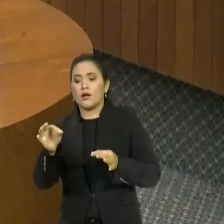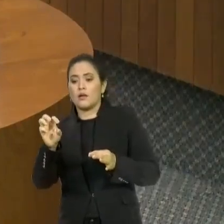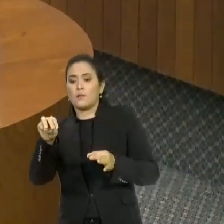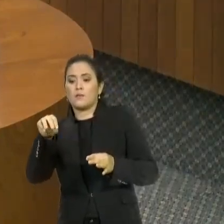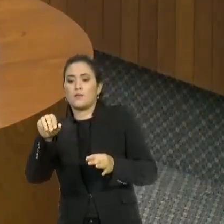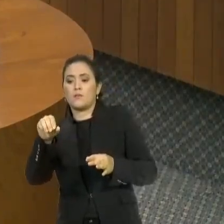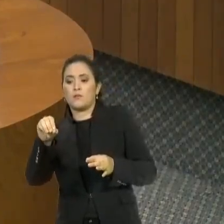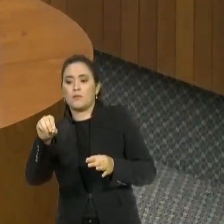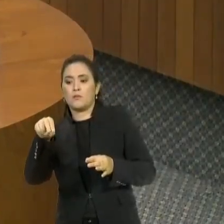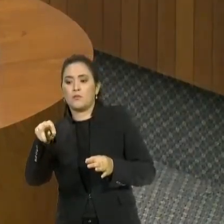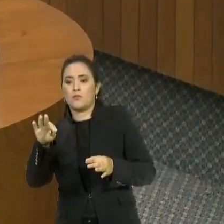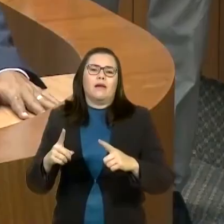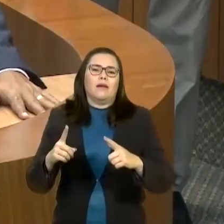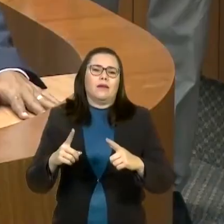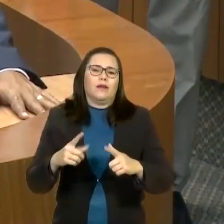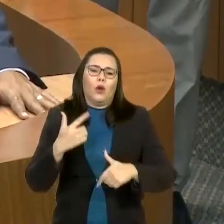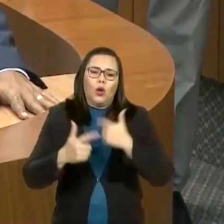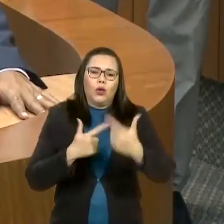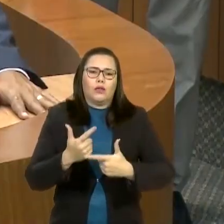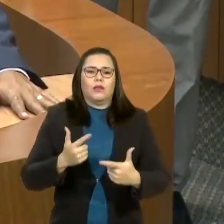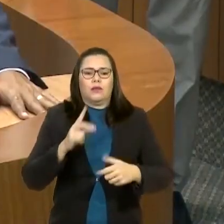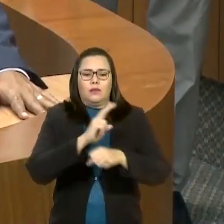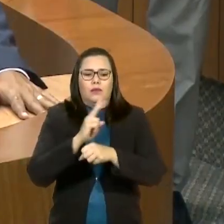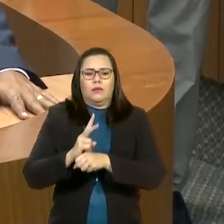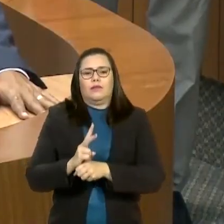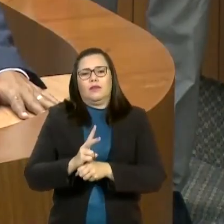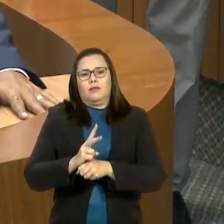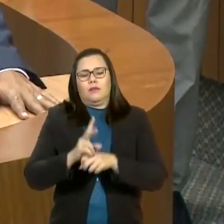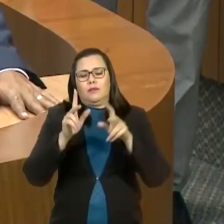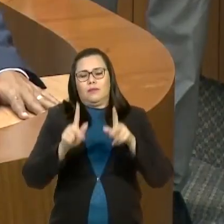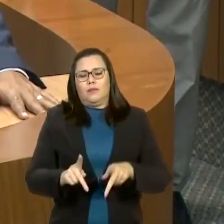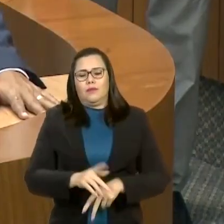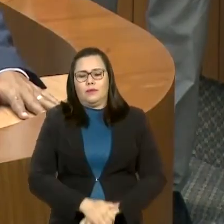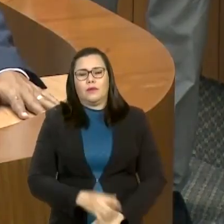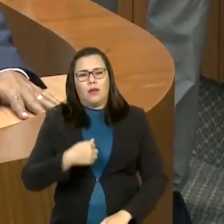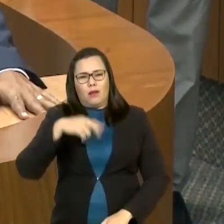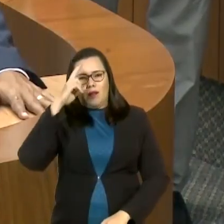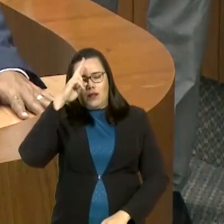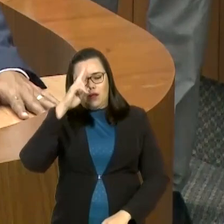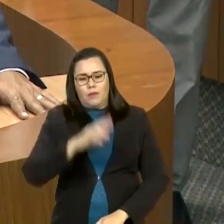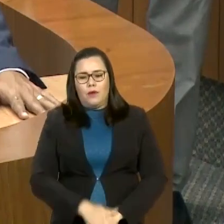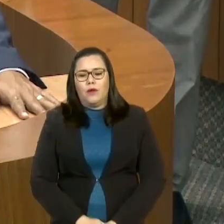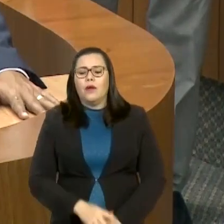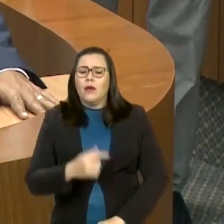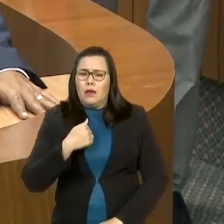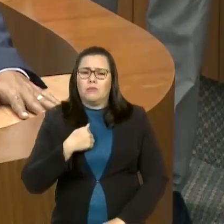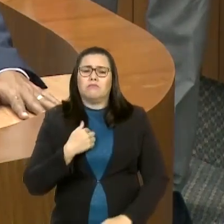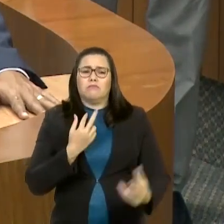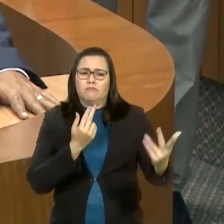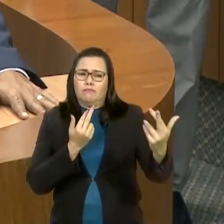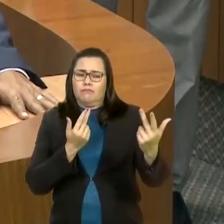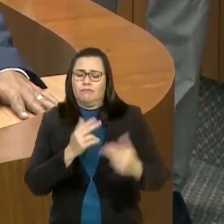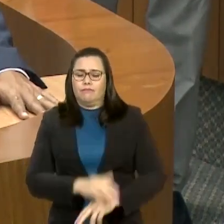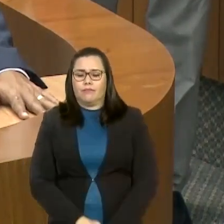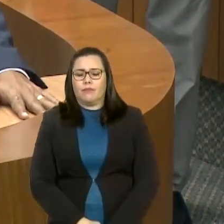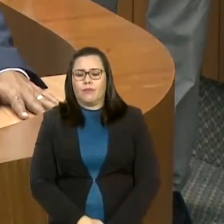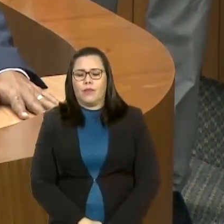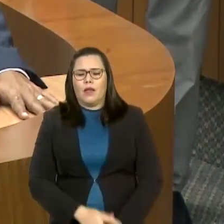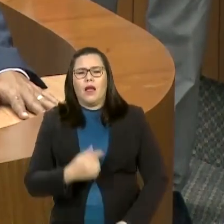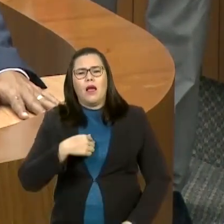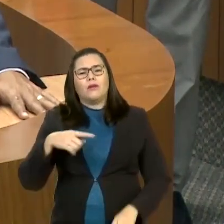importância da recuperação asfáltica de rodovias estaduais. Fiz a reivindicação da recuperação